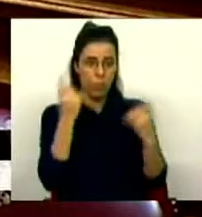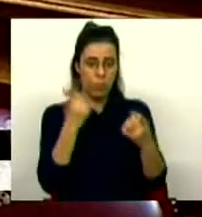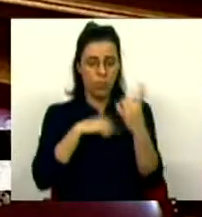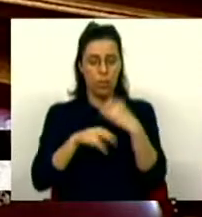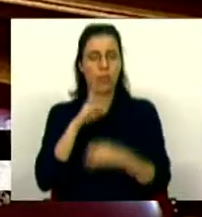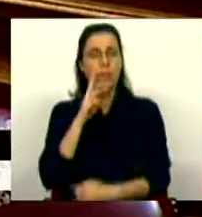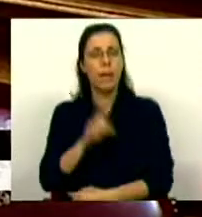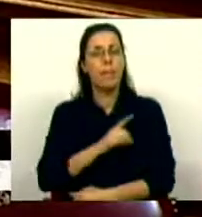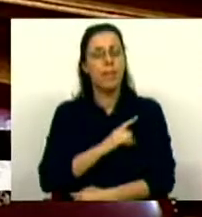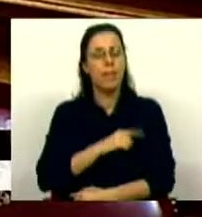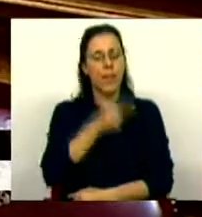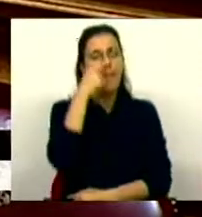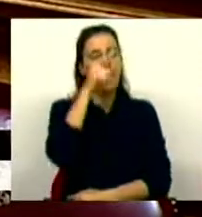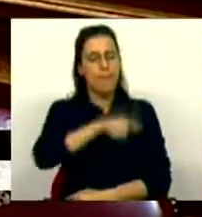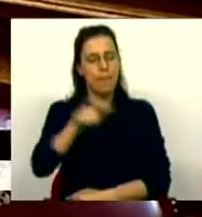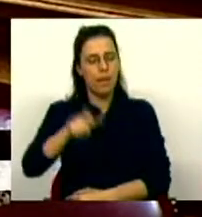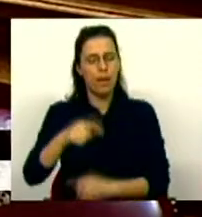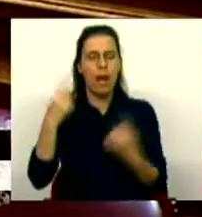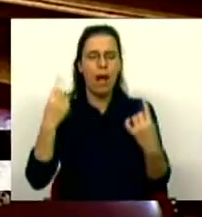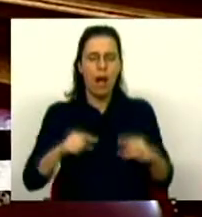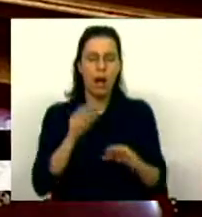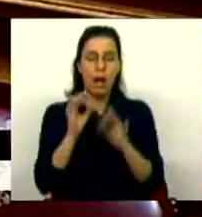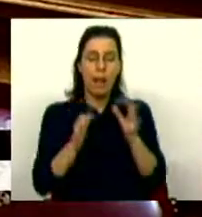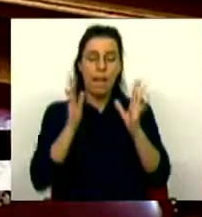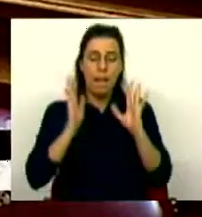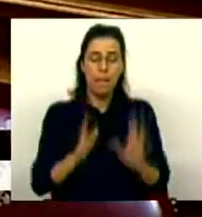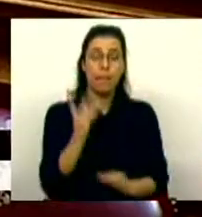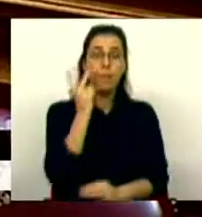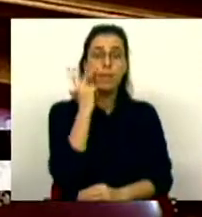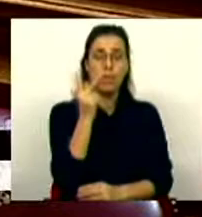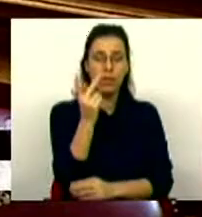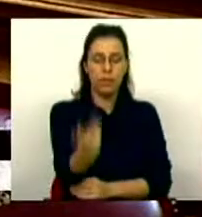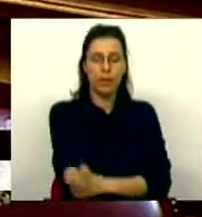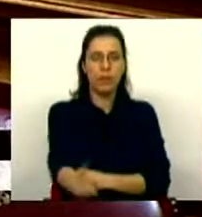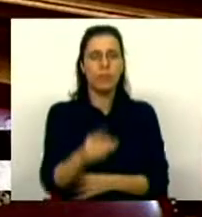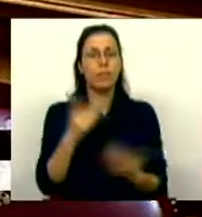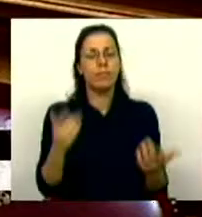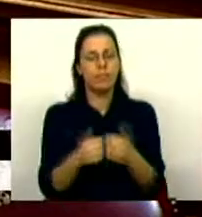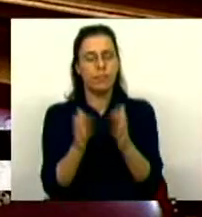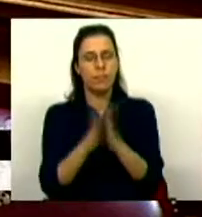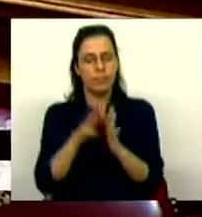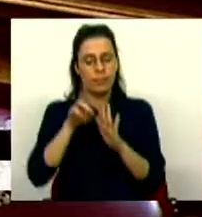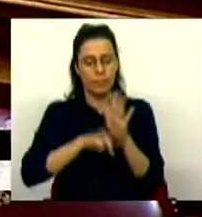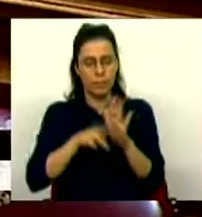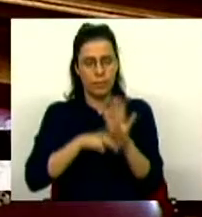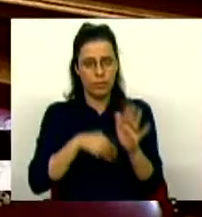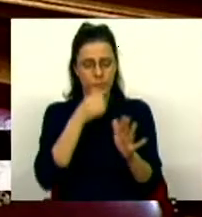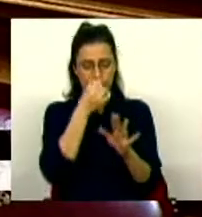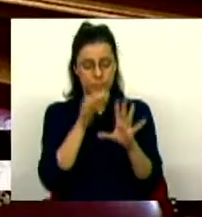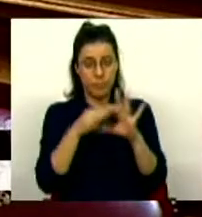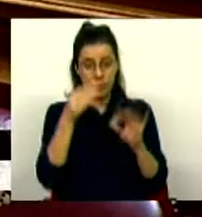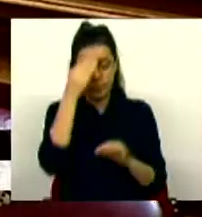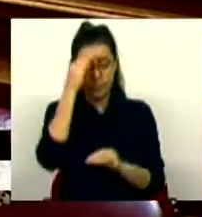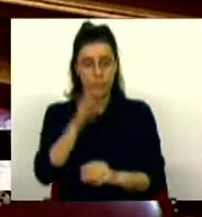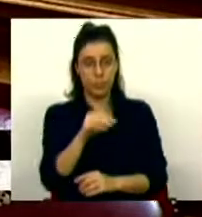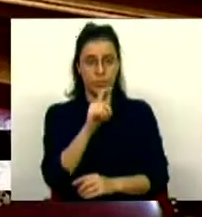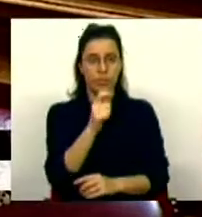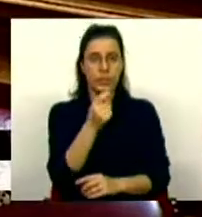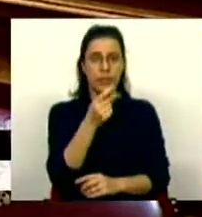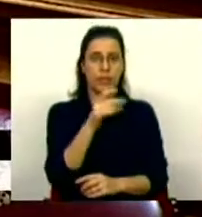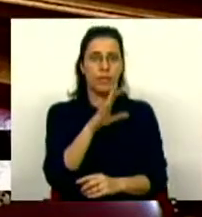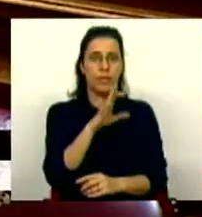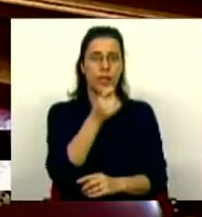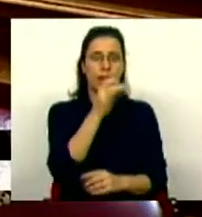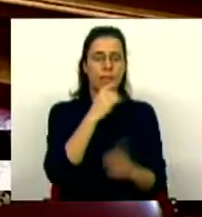resposta privada, estas pessoas têm o tratamento que precisam para viver, respeitando, claro está, todas as regras, bem como as recomendações da ERSE,